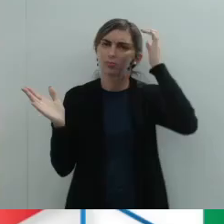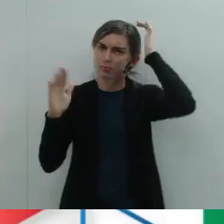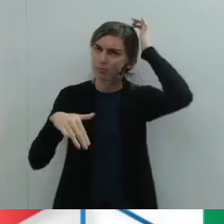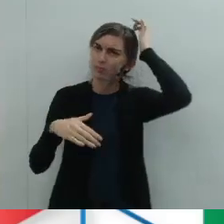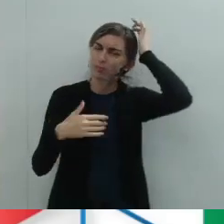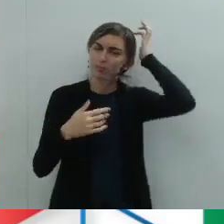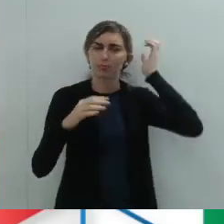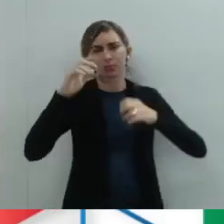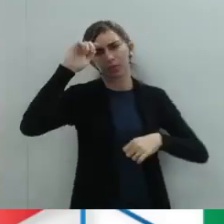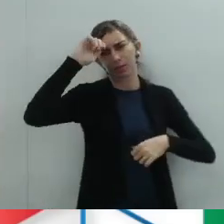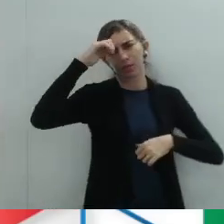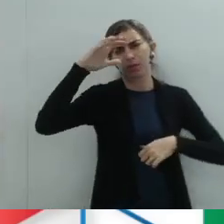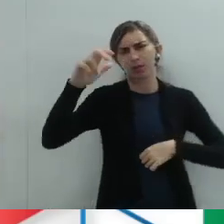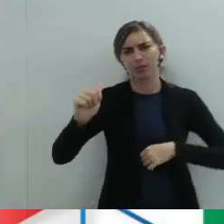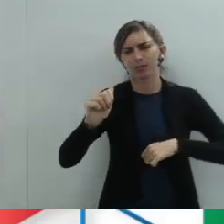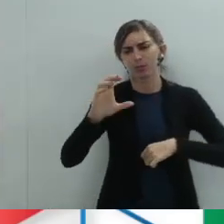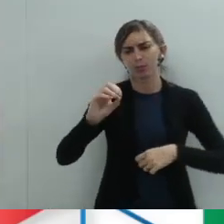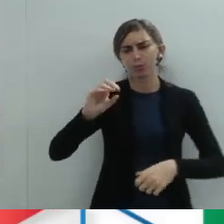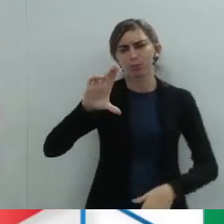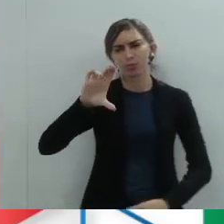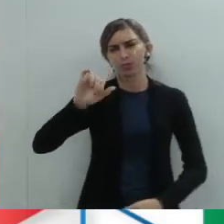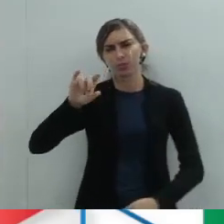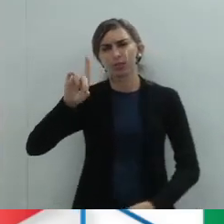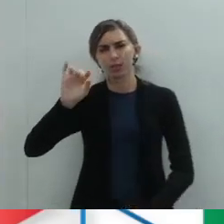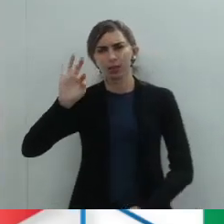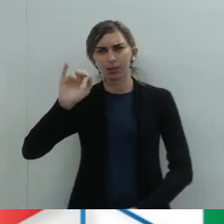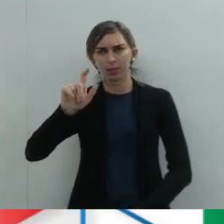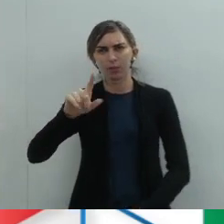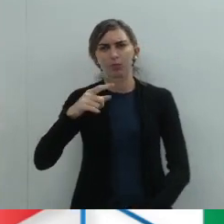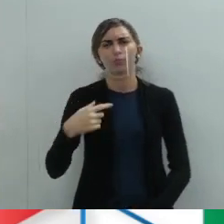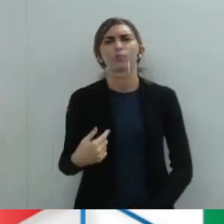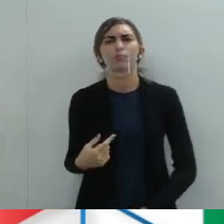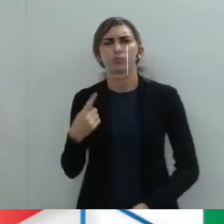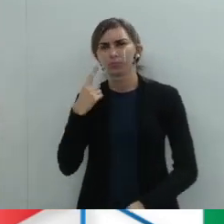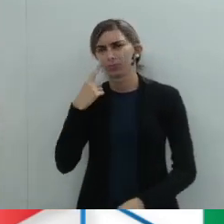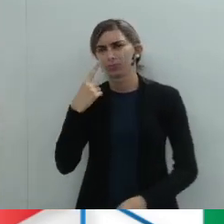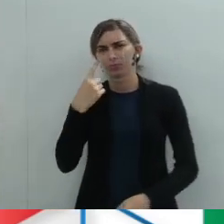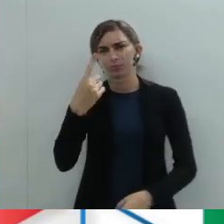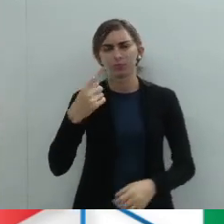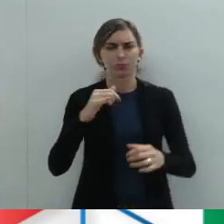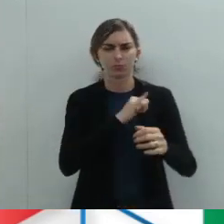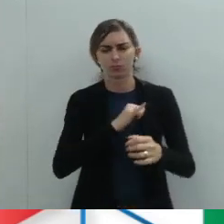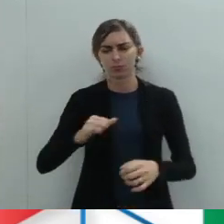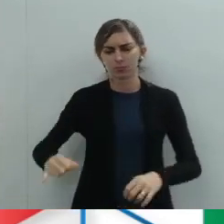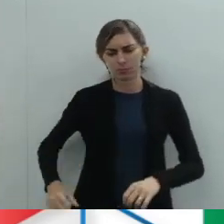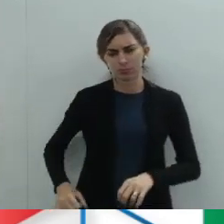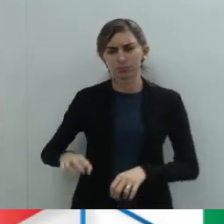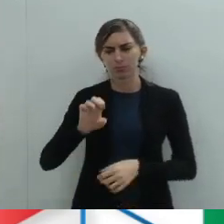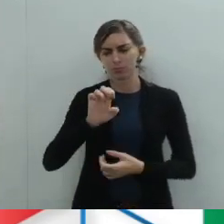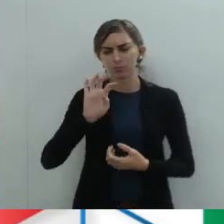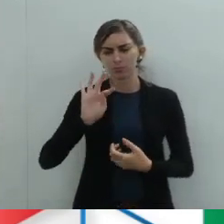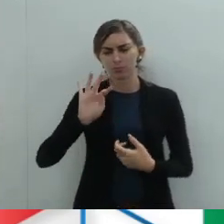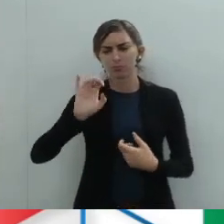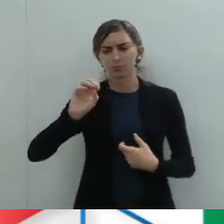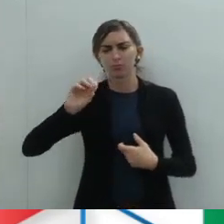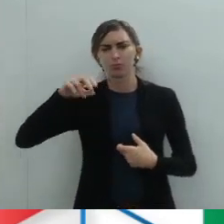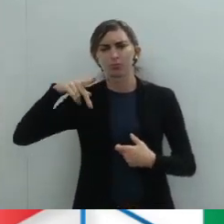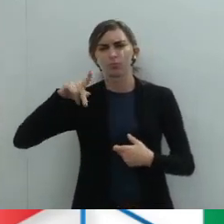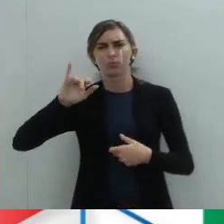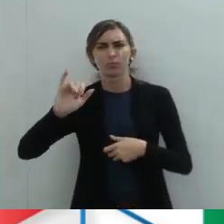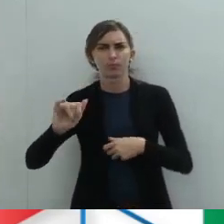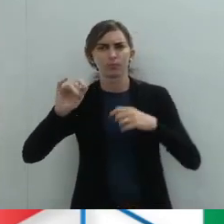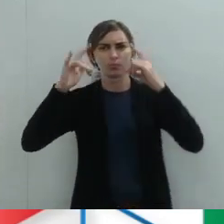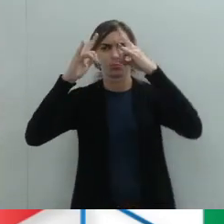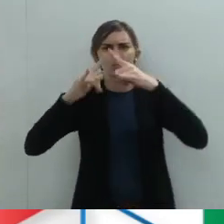África Ocidental. Olha a coisa linda da África Ocidental aí na tela. Império da Etiópia, né? Você está vendo aí um castelo lá